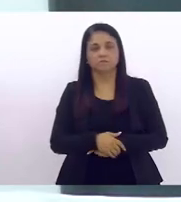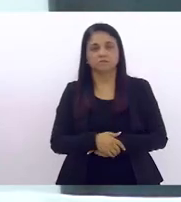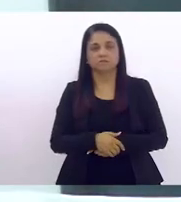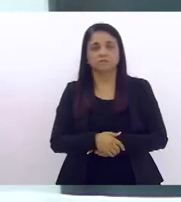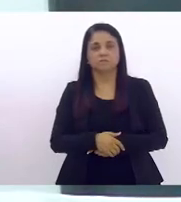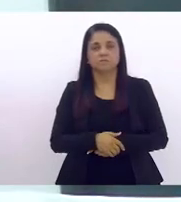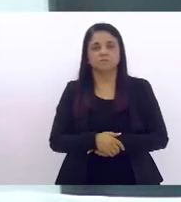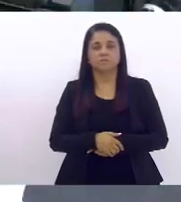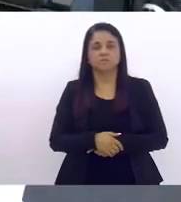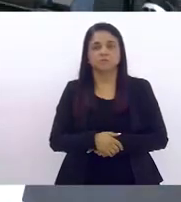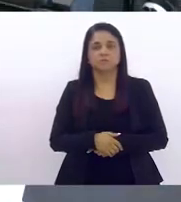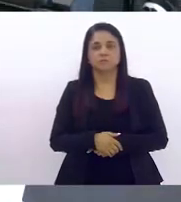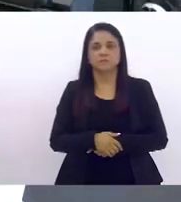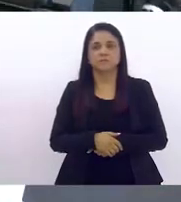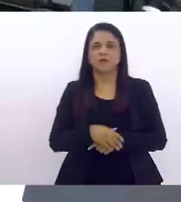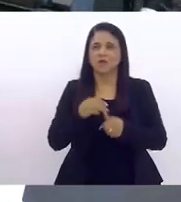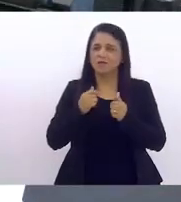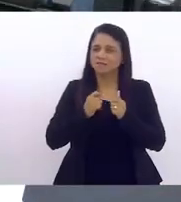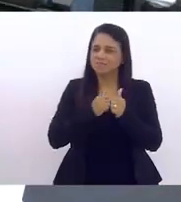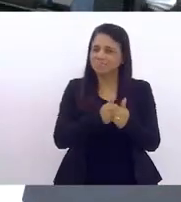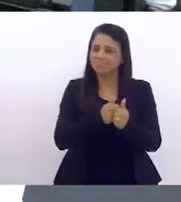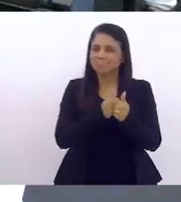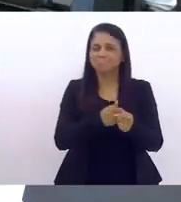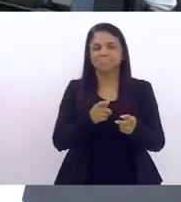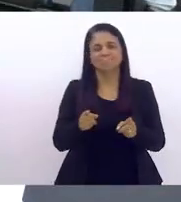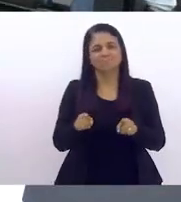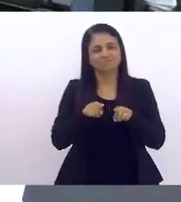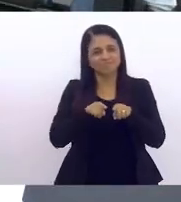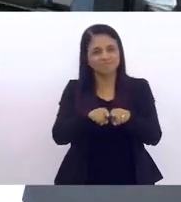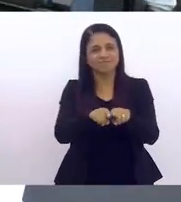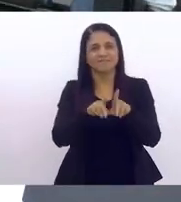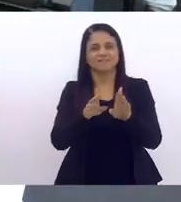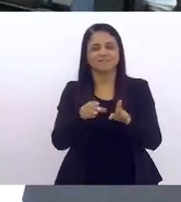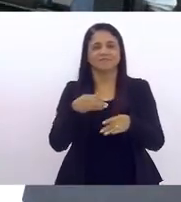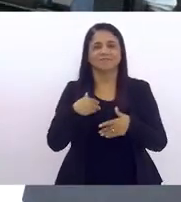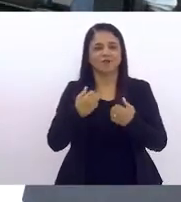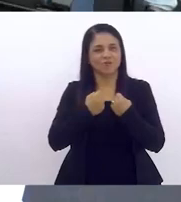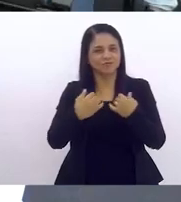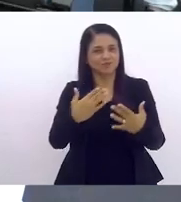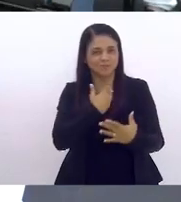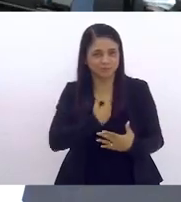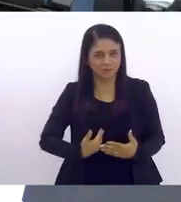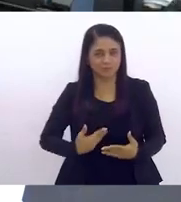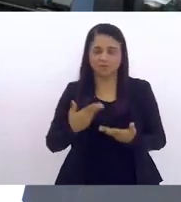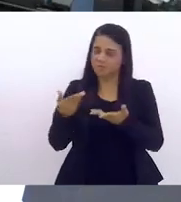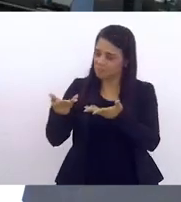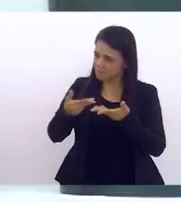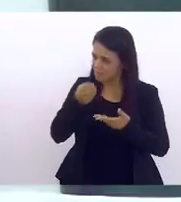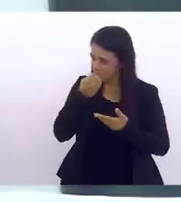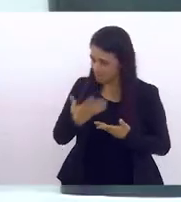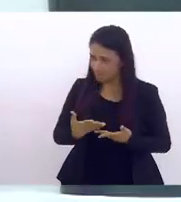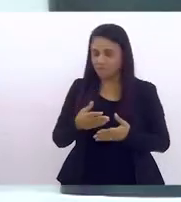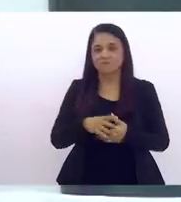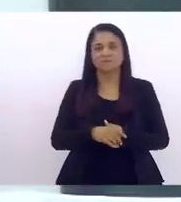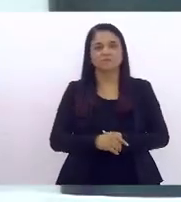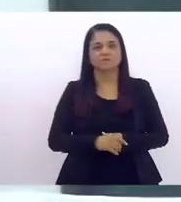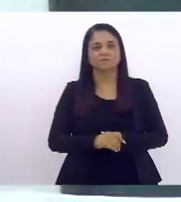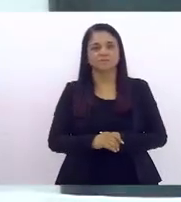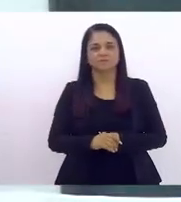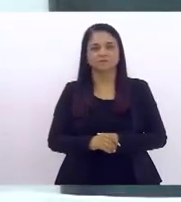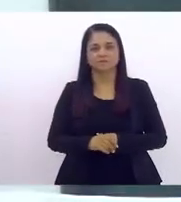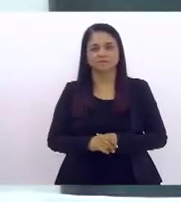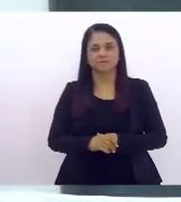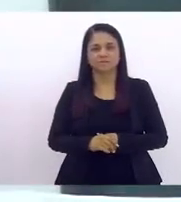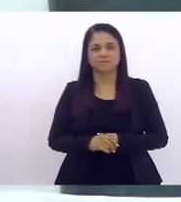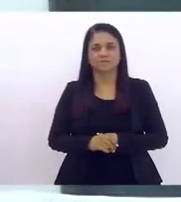já nosso companheiro de várias audiências públicas, bem-vindo seja. Depois, eu vou